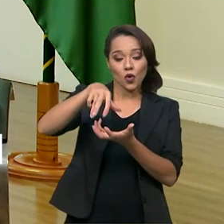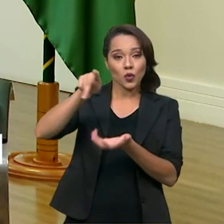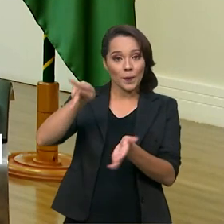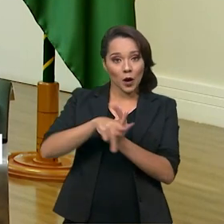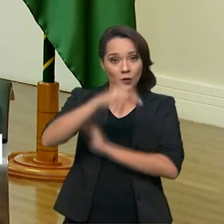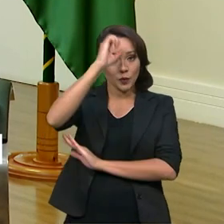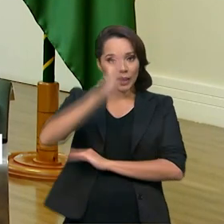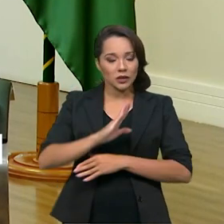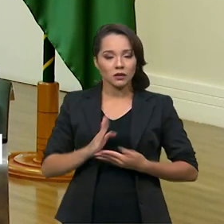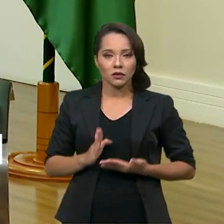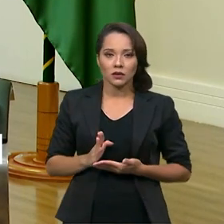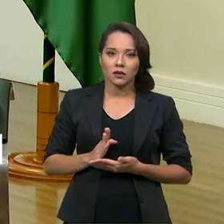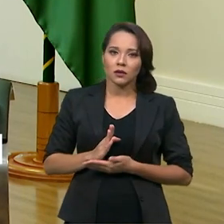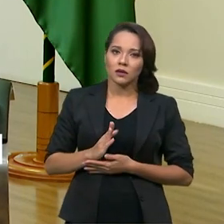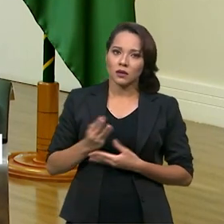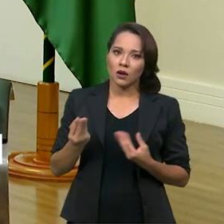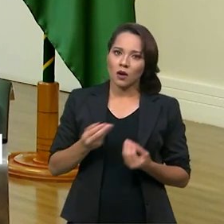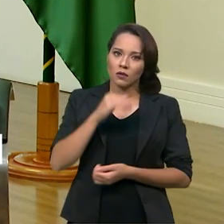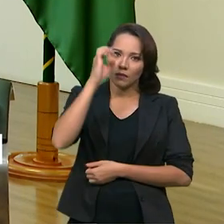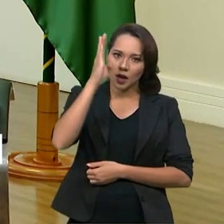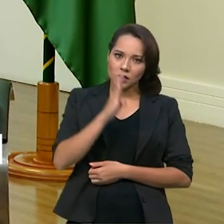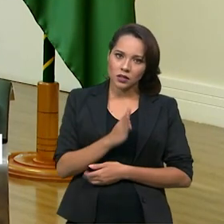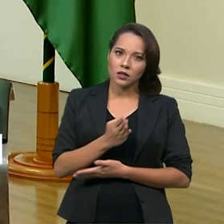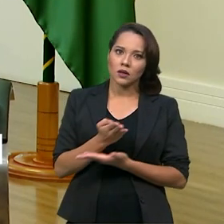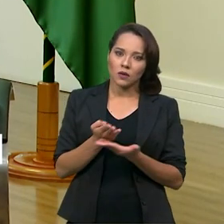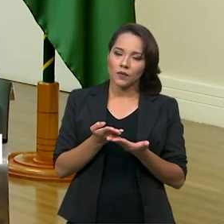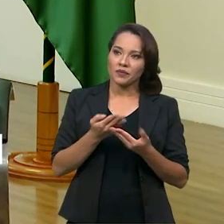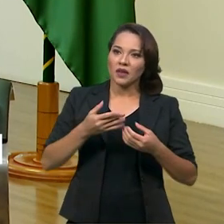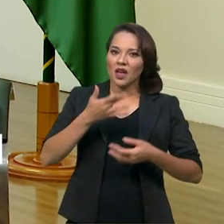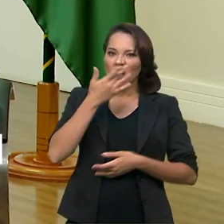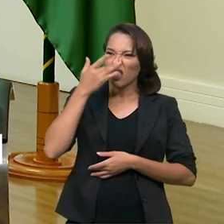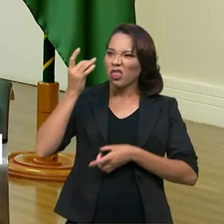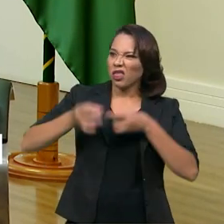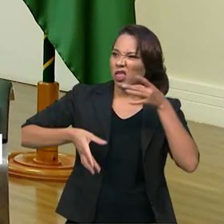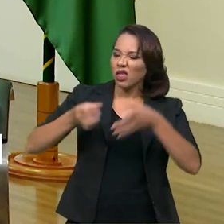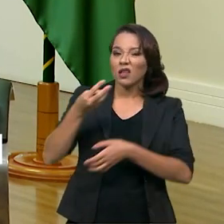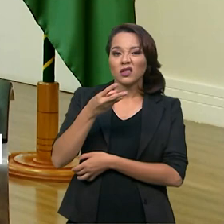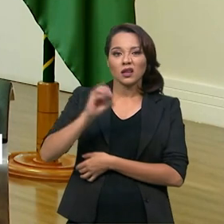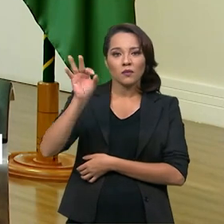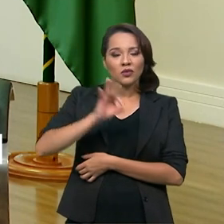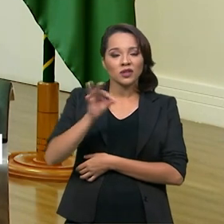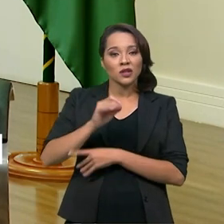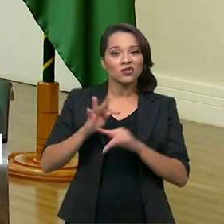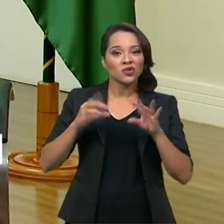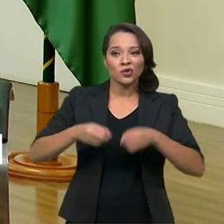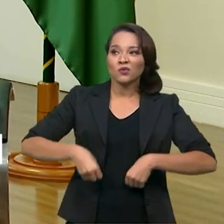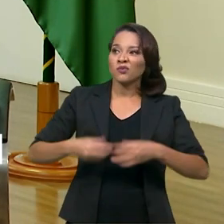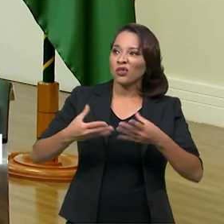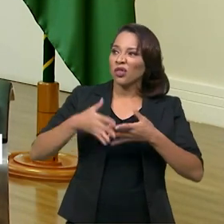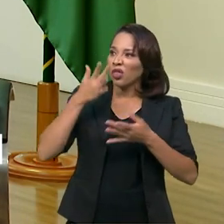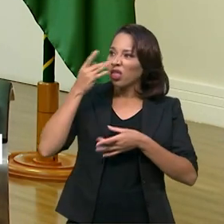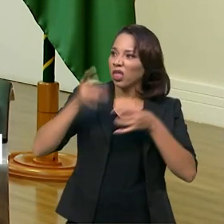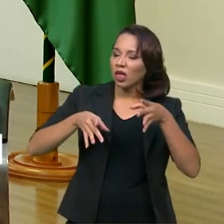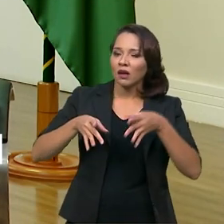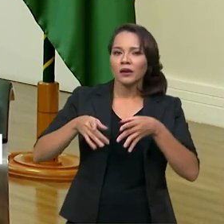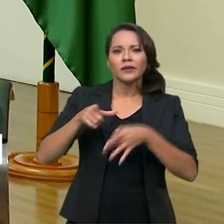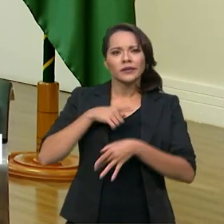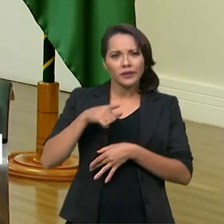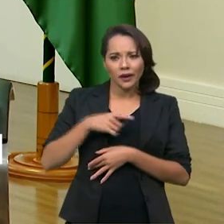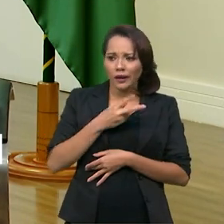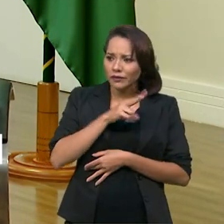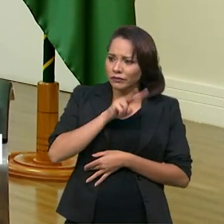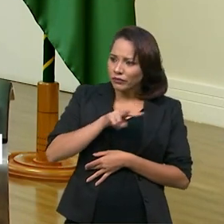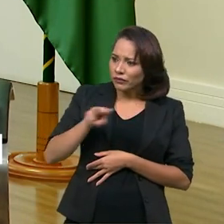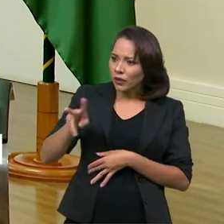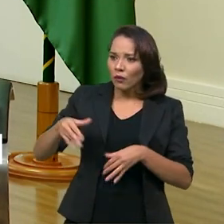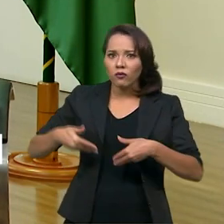Brasil. Não é possível que um Brasil que desperdiça mais de 30% de tudo que se produz, nós ainda temos que conviver